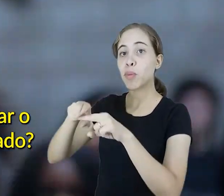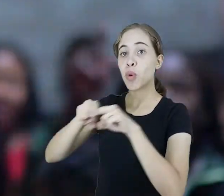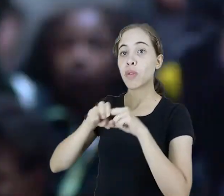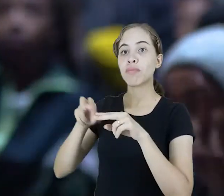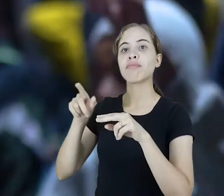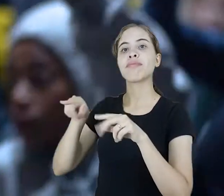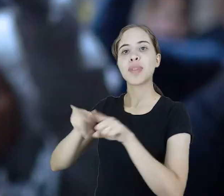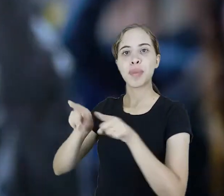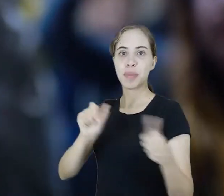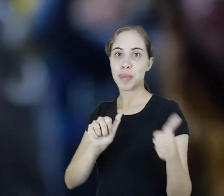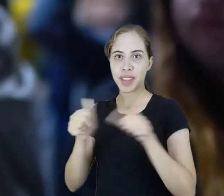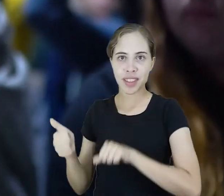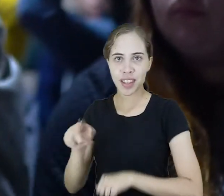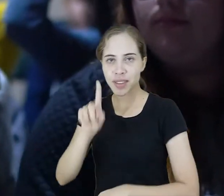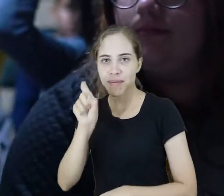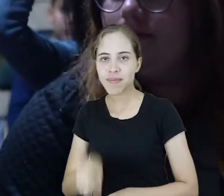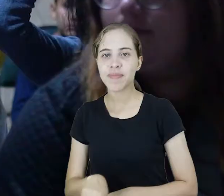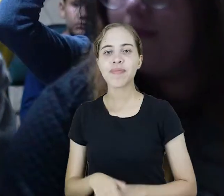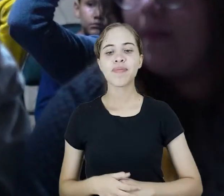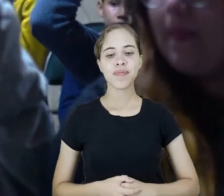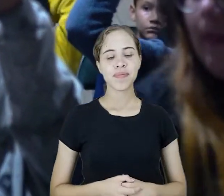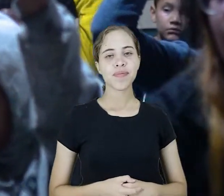batizado?